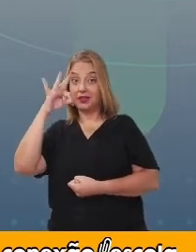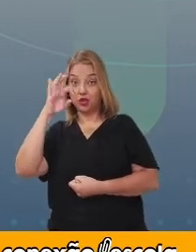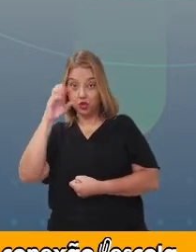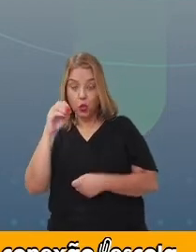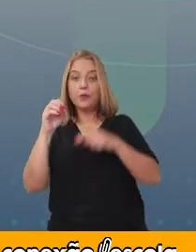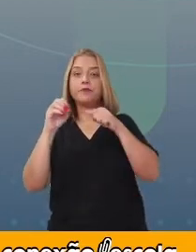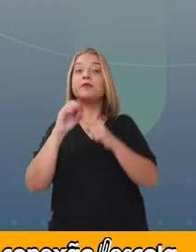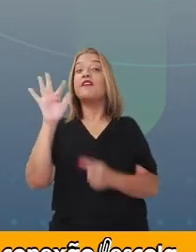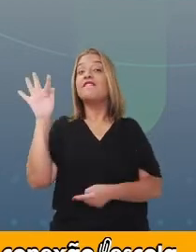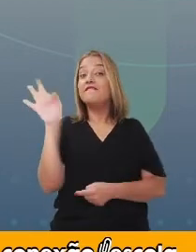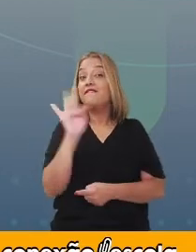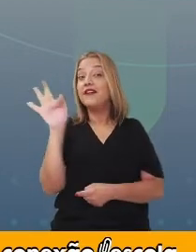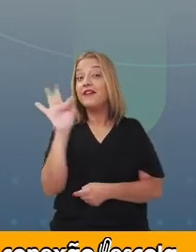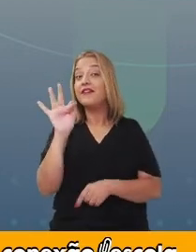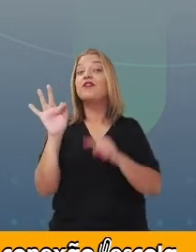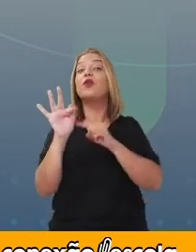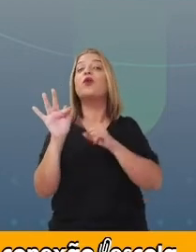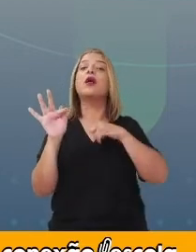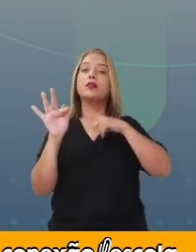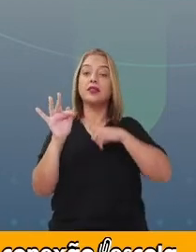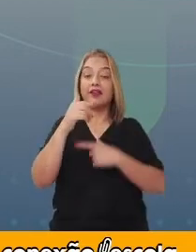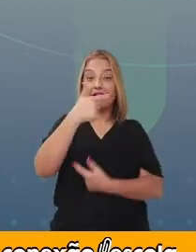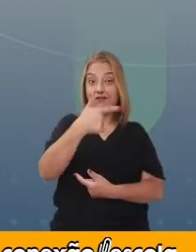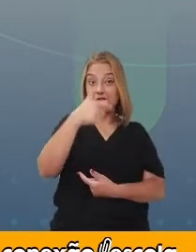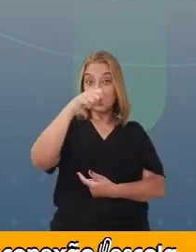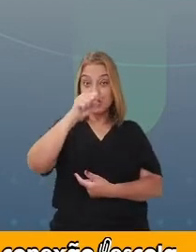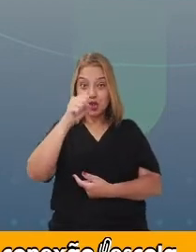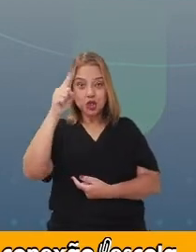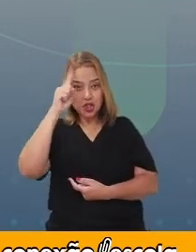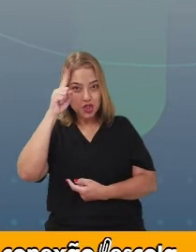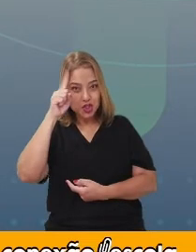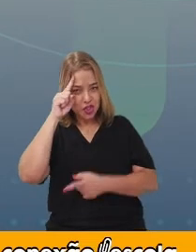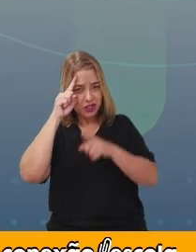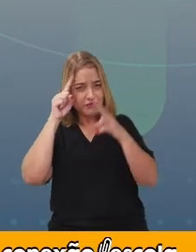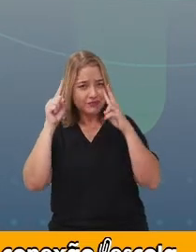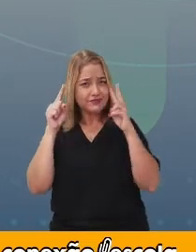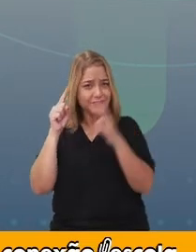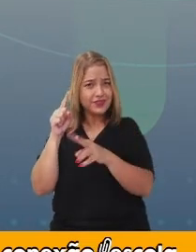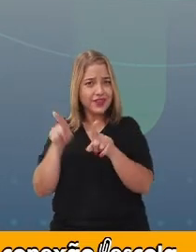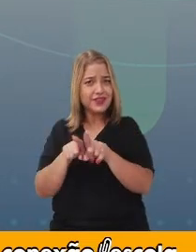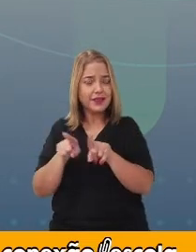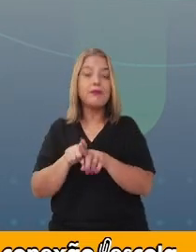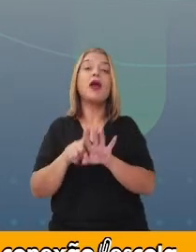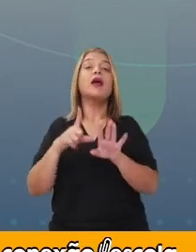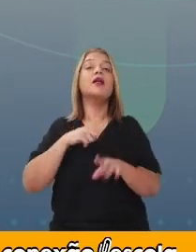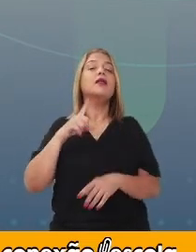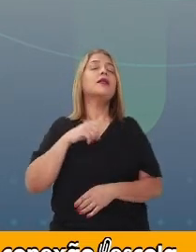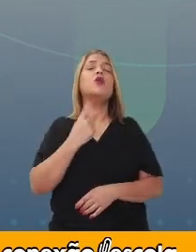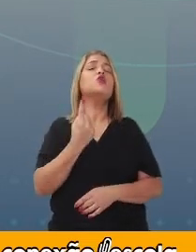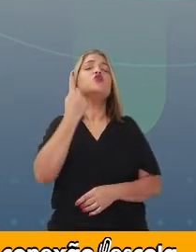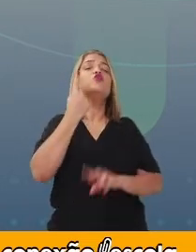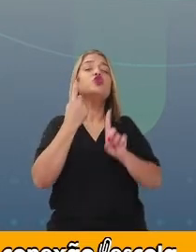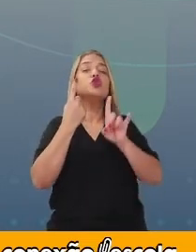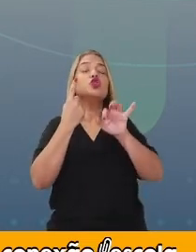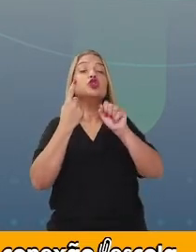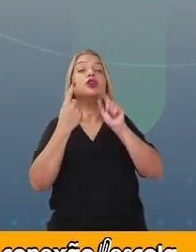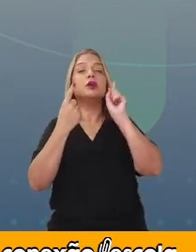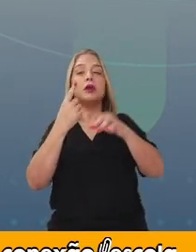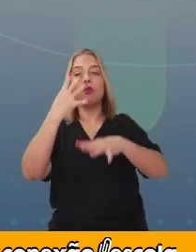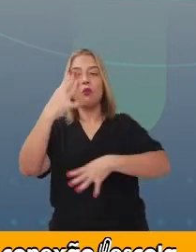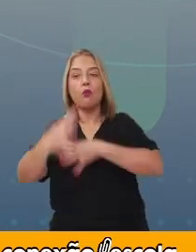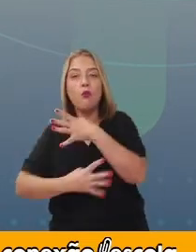em fevereiro a gente tem 28 dias, não é isso? E aí a gente tem um dia a mais a cada 4